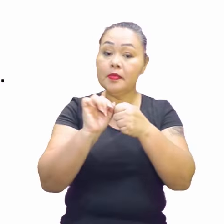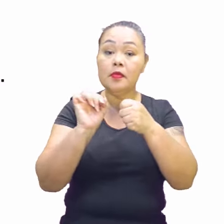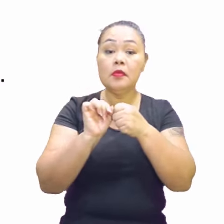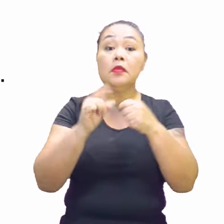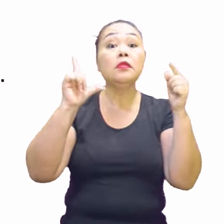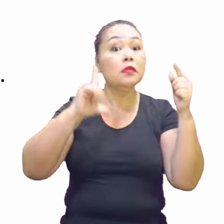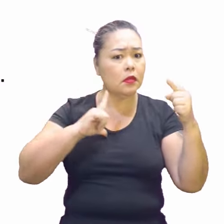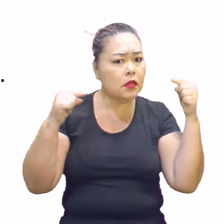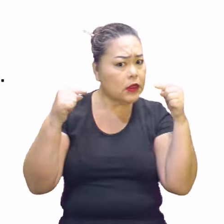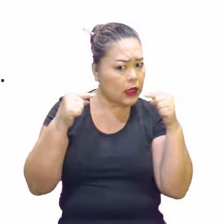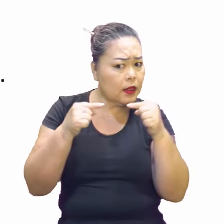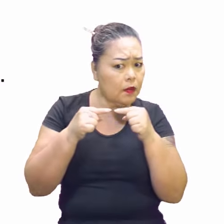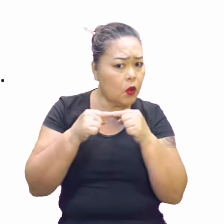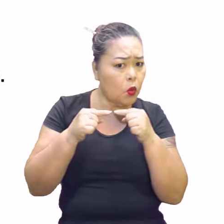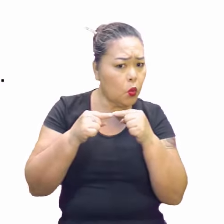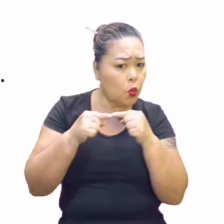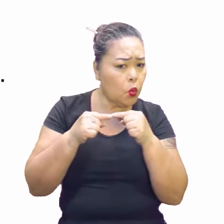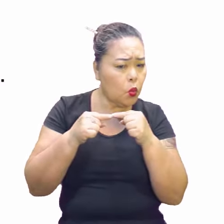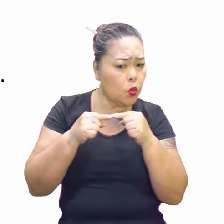uma concordância?